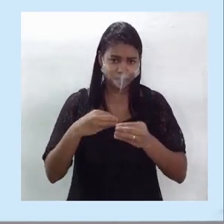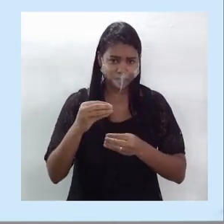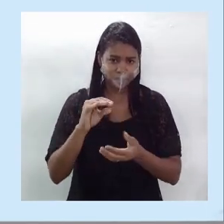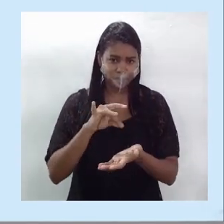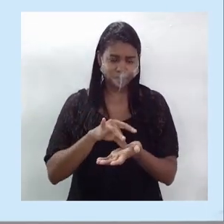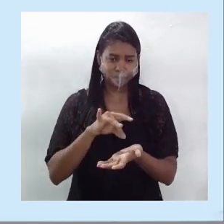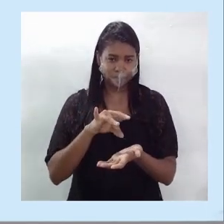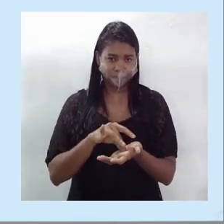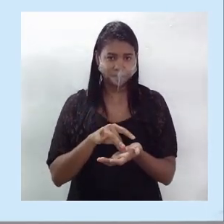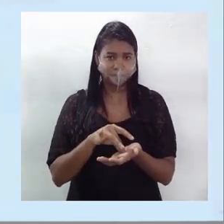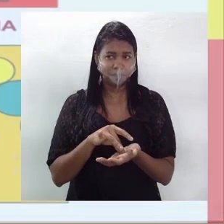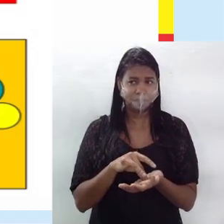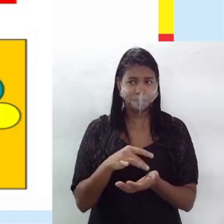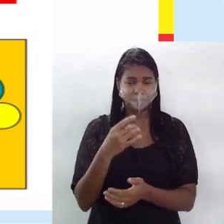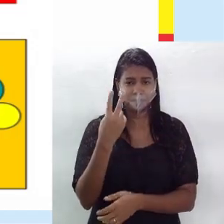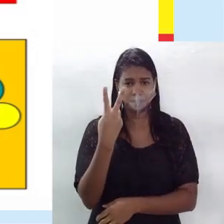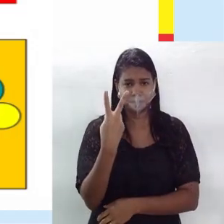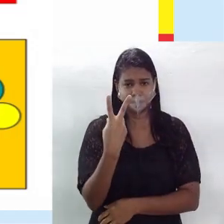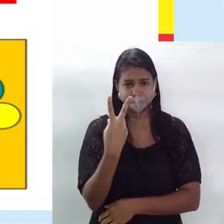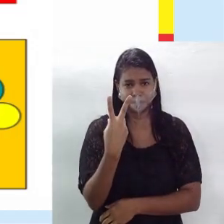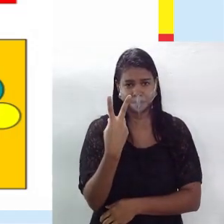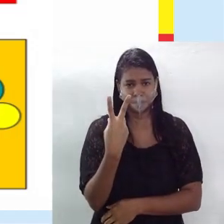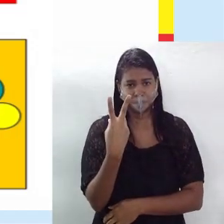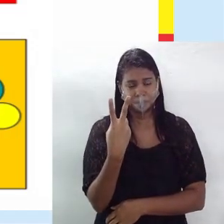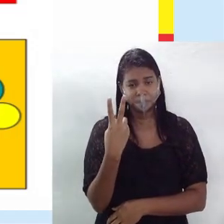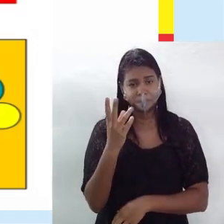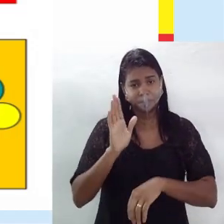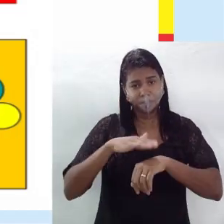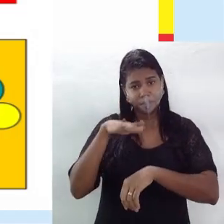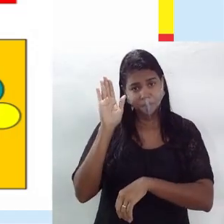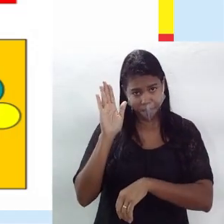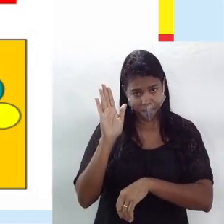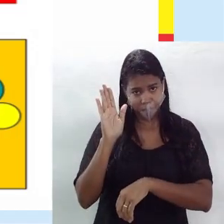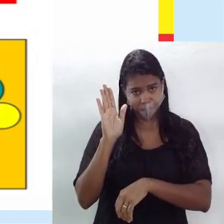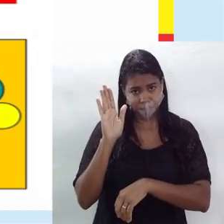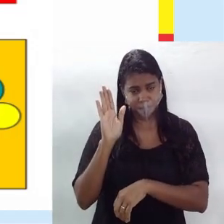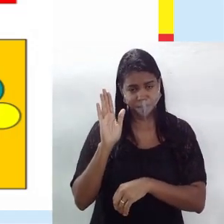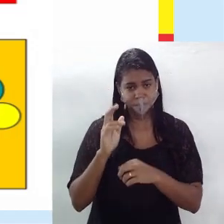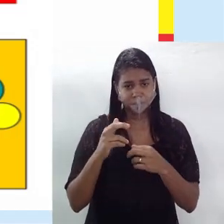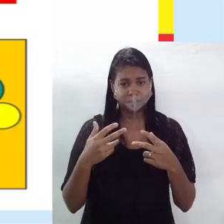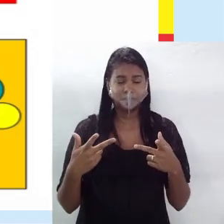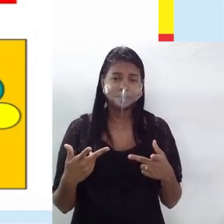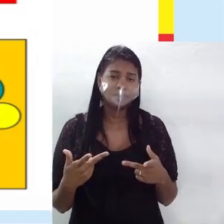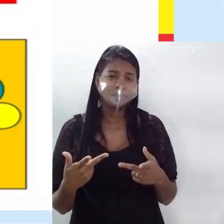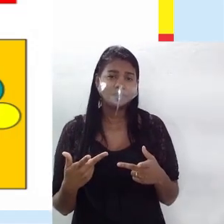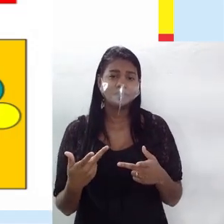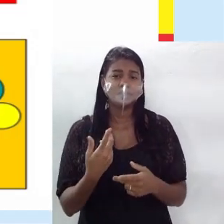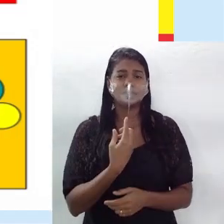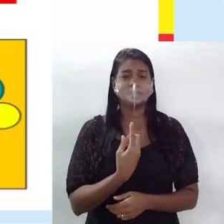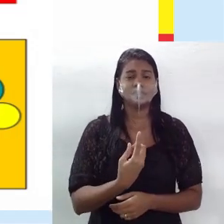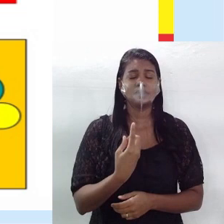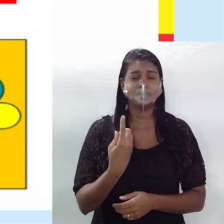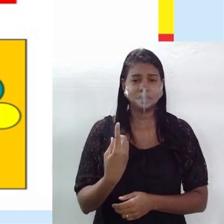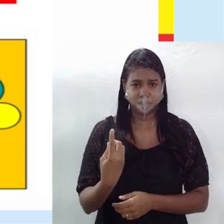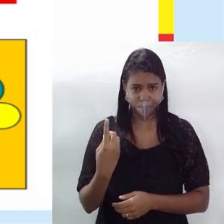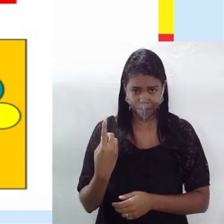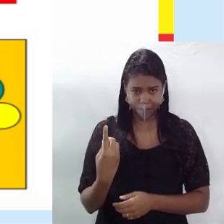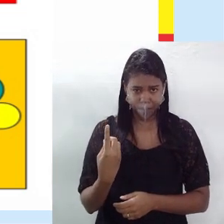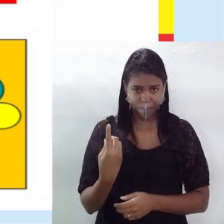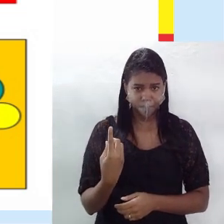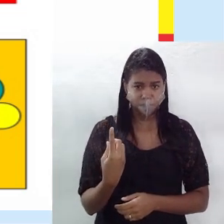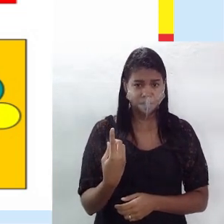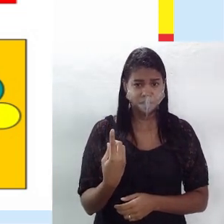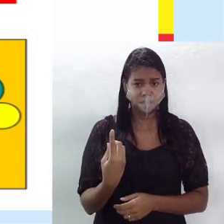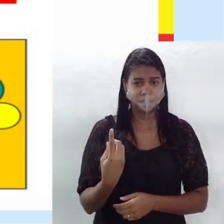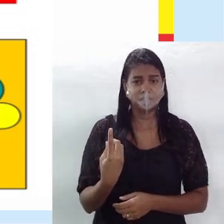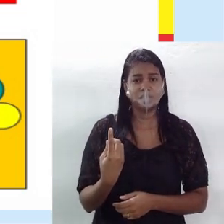ser formada por duas ou mais substâncias, sendo cada uma dessas